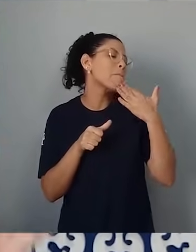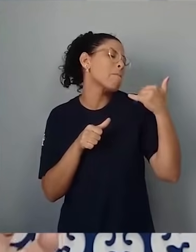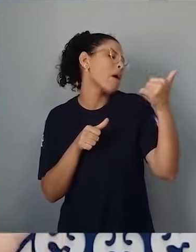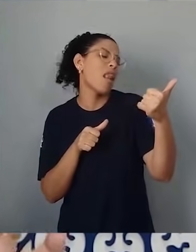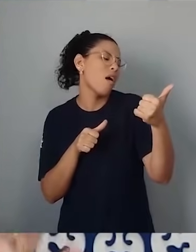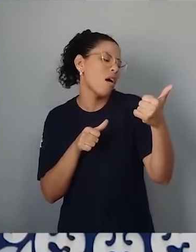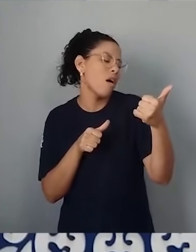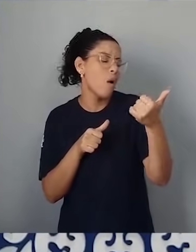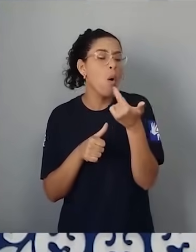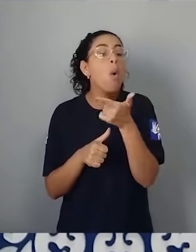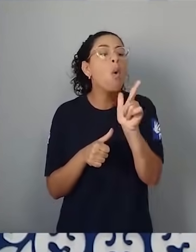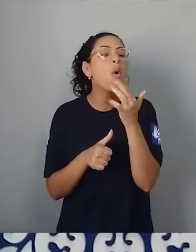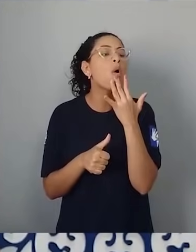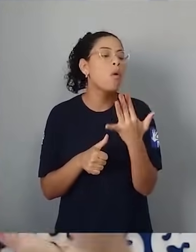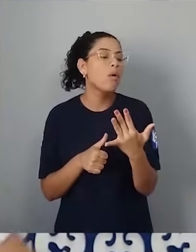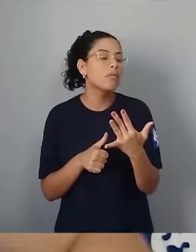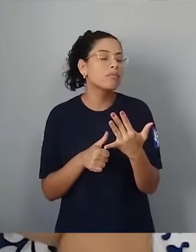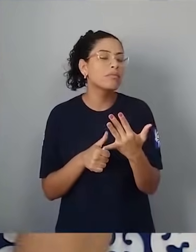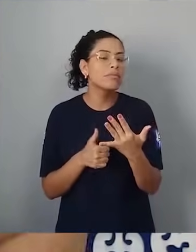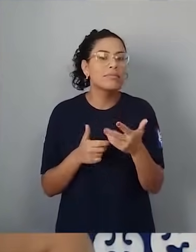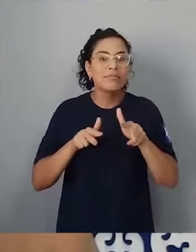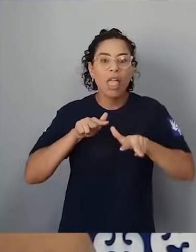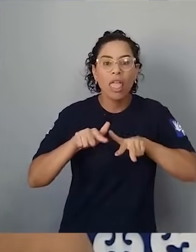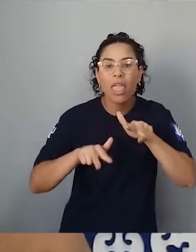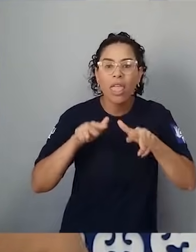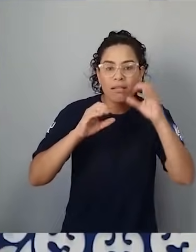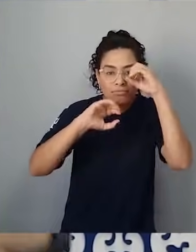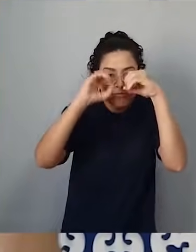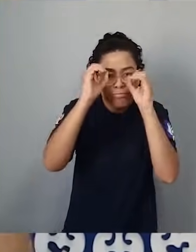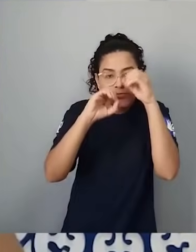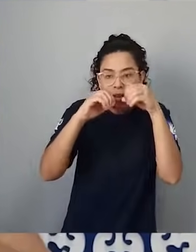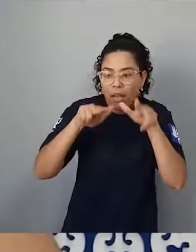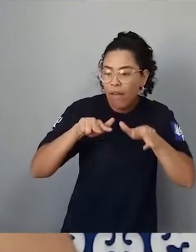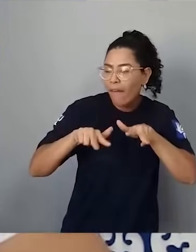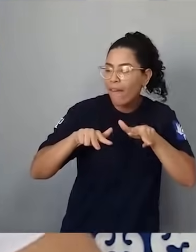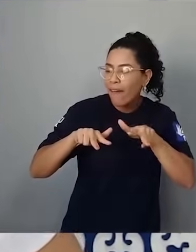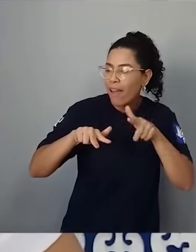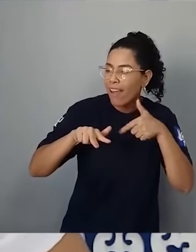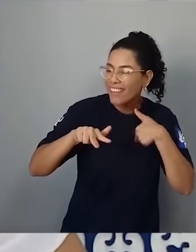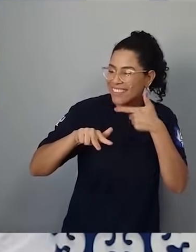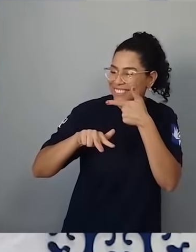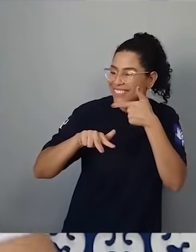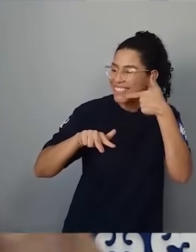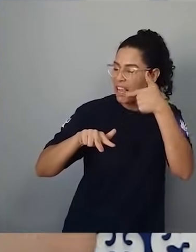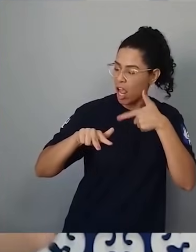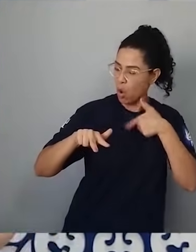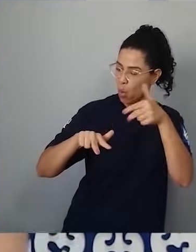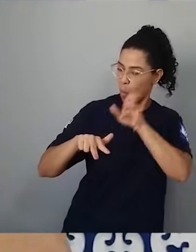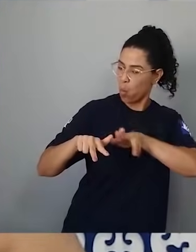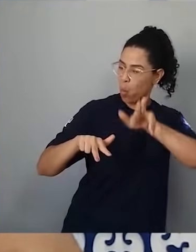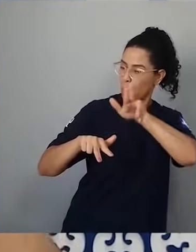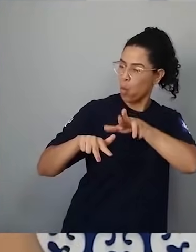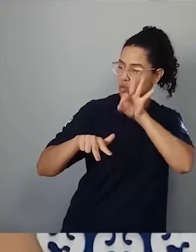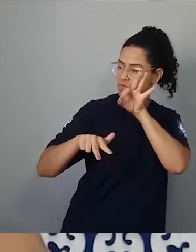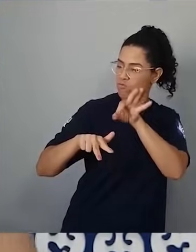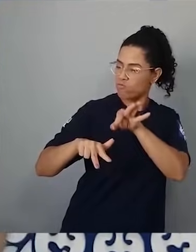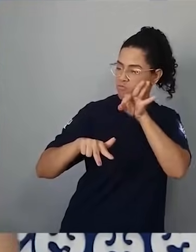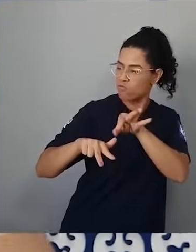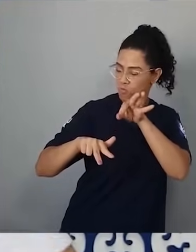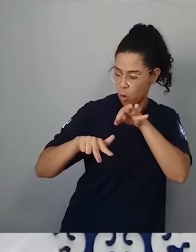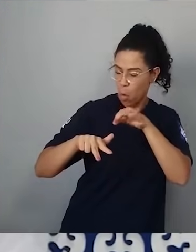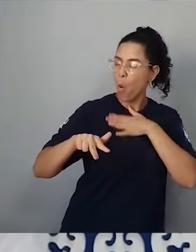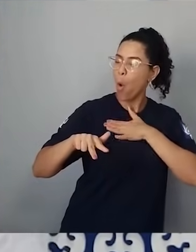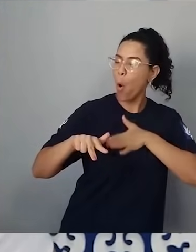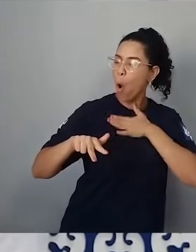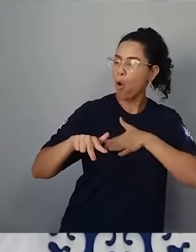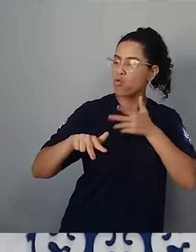O camaleão sorriu e disse para seu amigo. Eu uso as cores que eu gosto e com isso faço bem. Eu